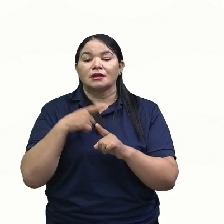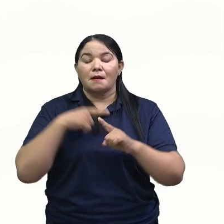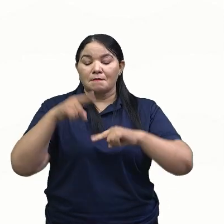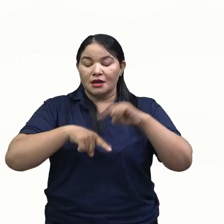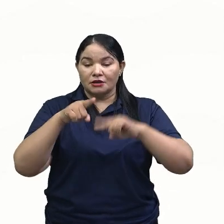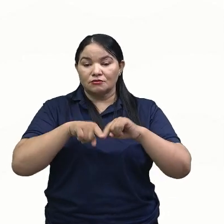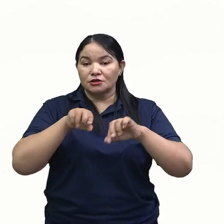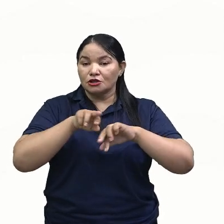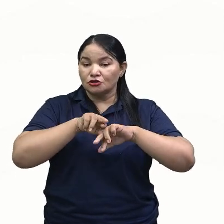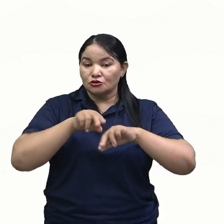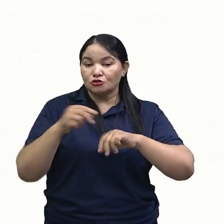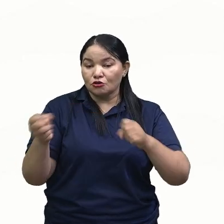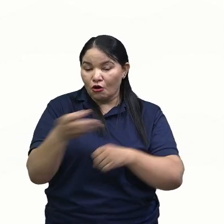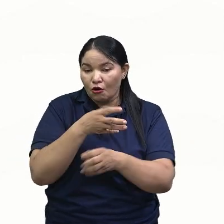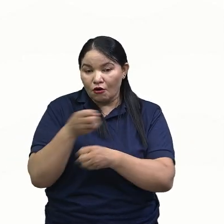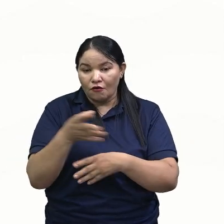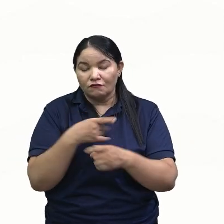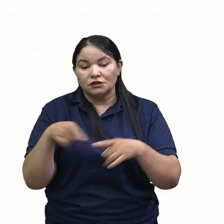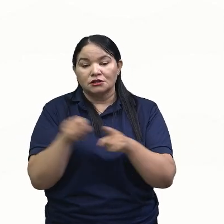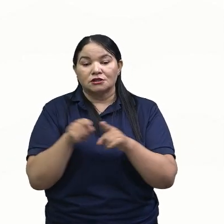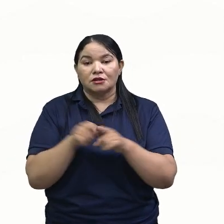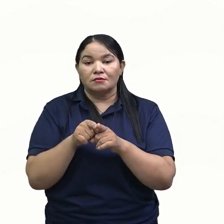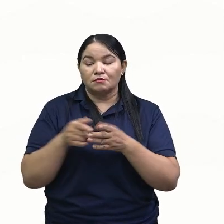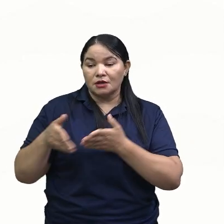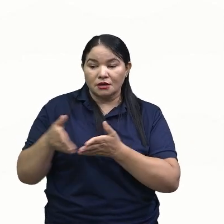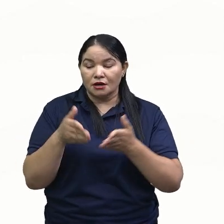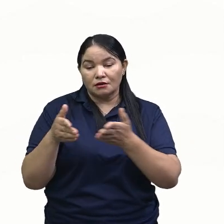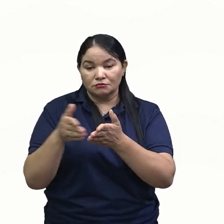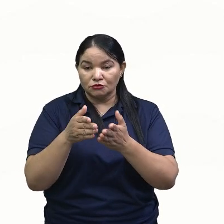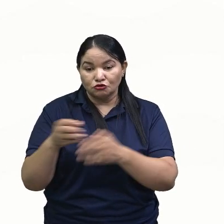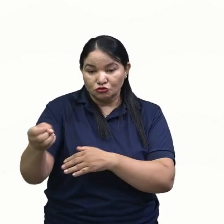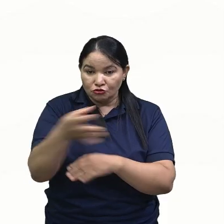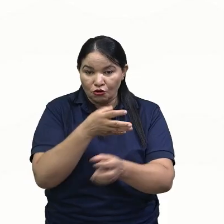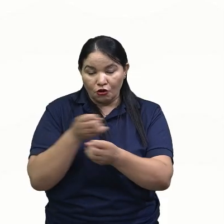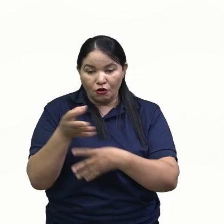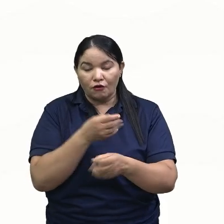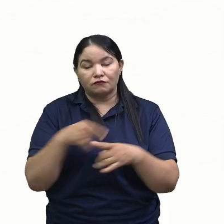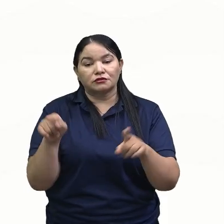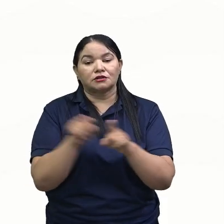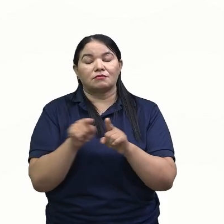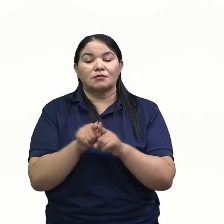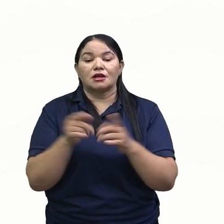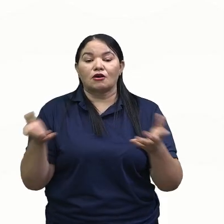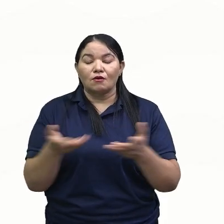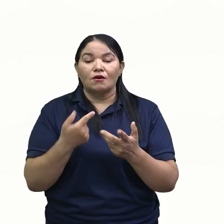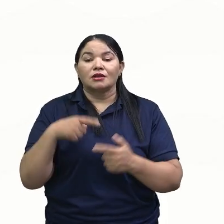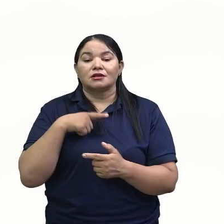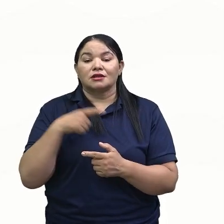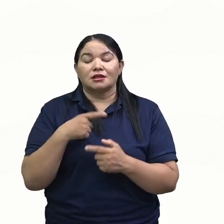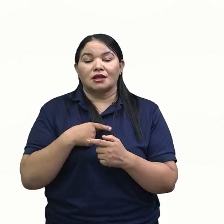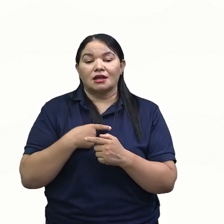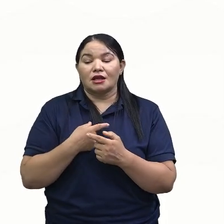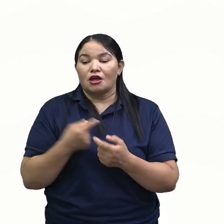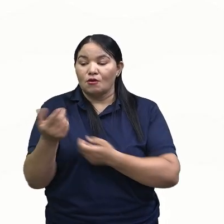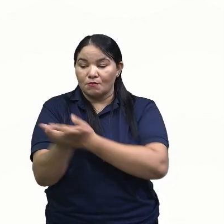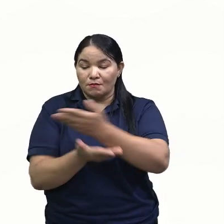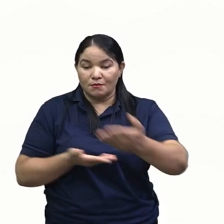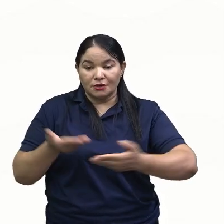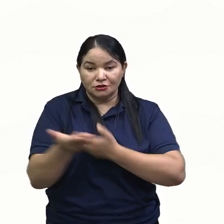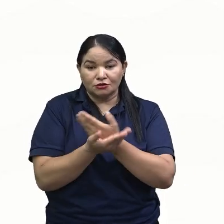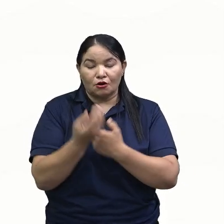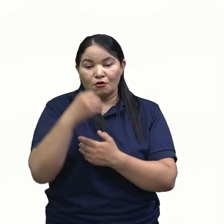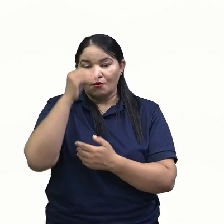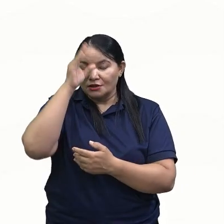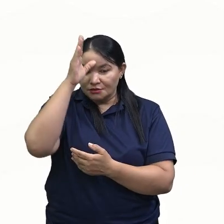mercadorias novas, abrem-se rotas comerciais e vai haver toda uma troca de conhecimento,